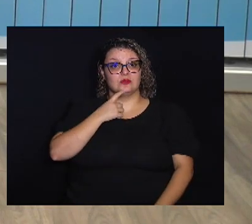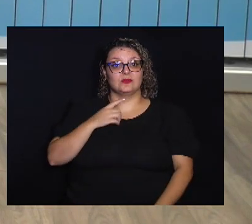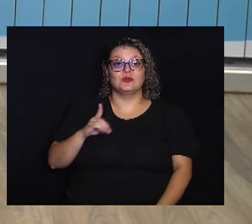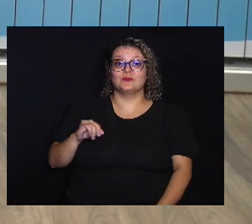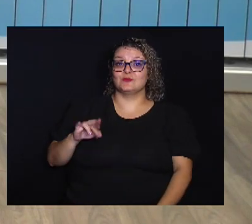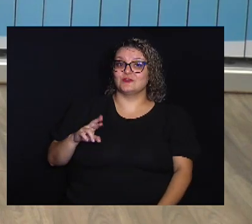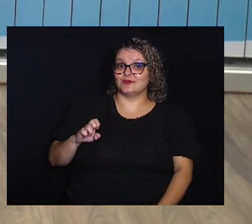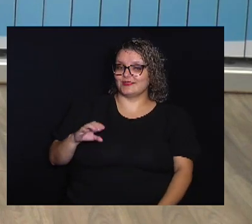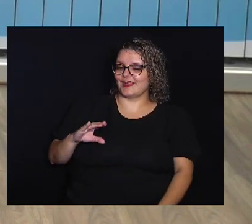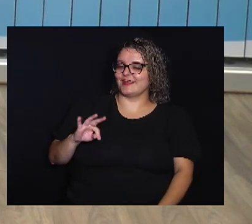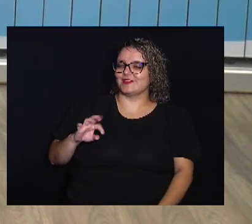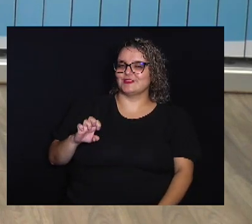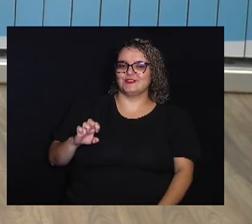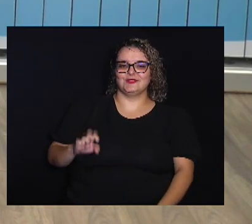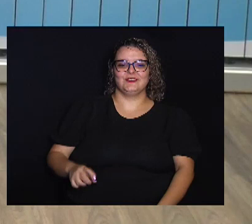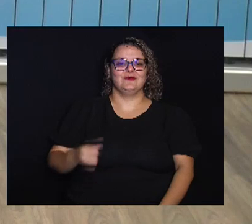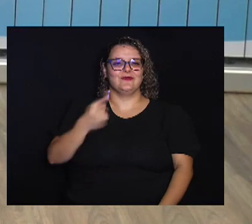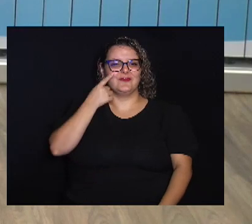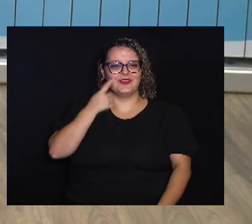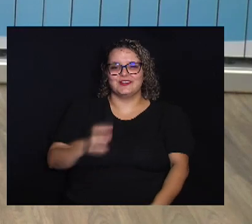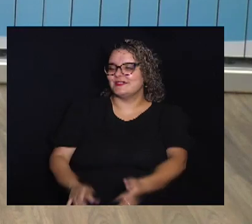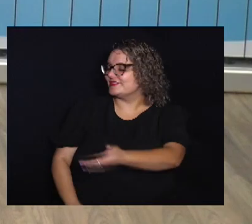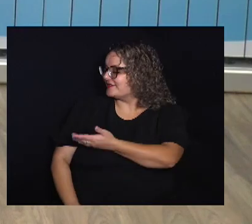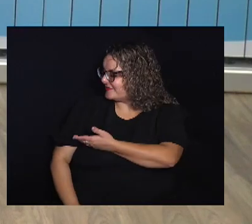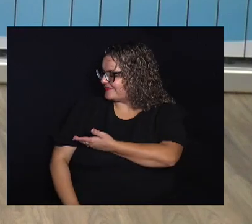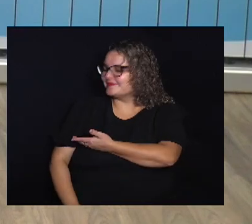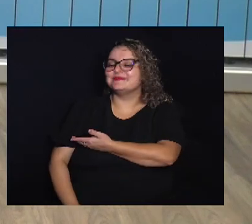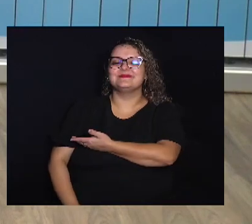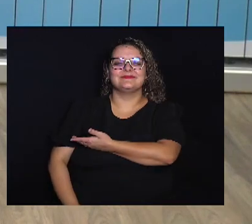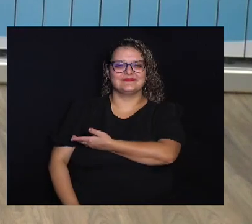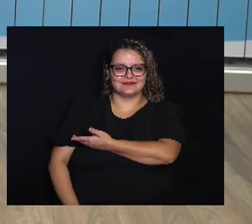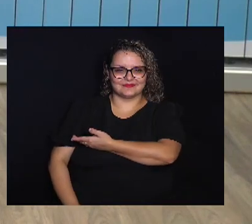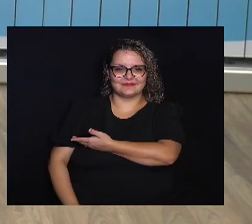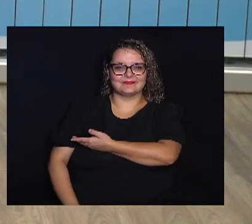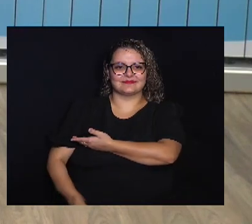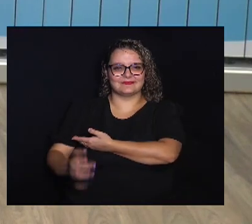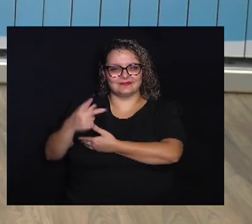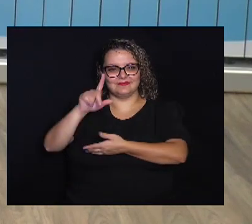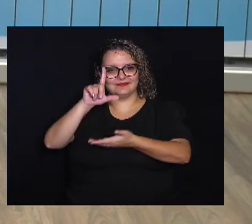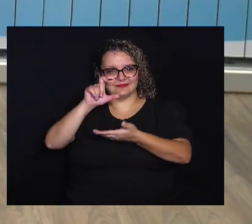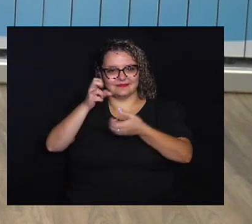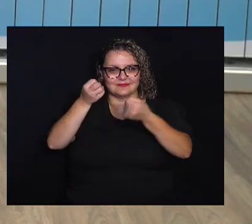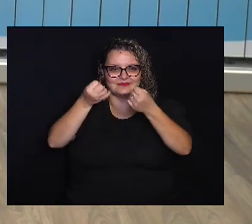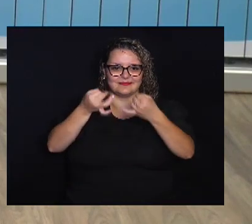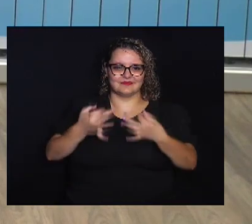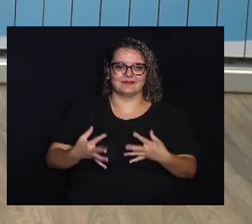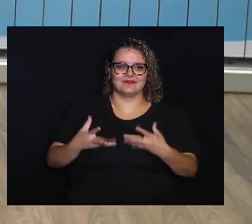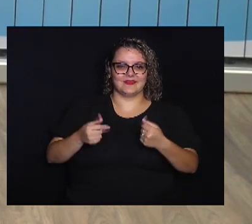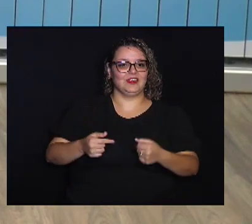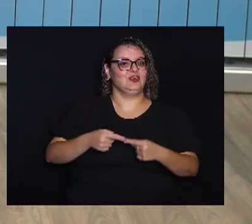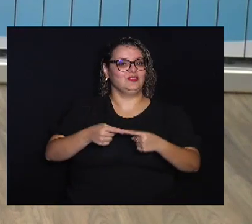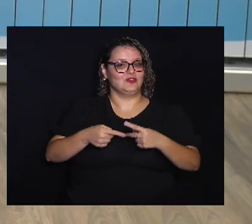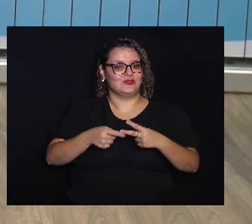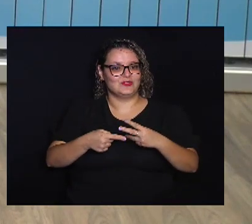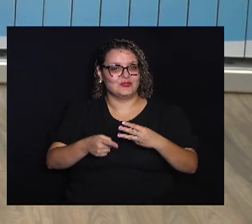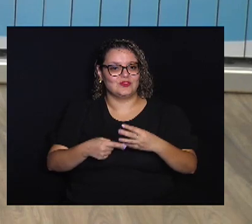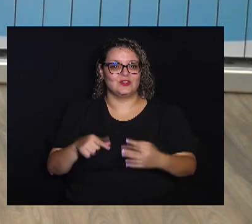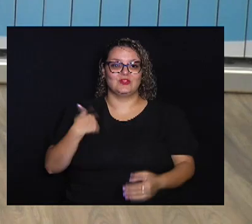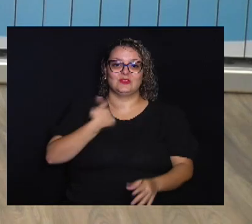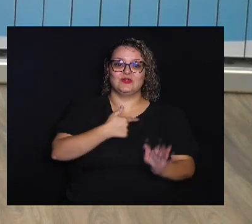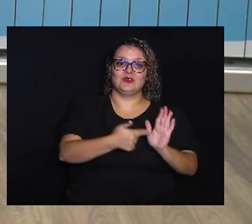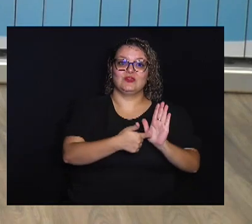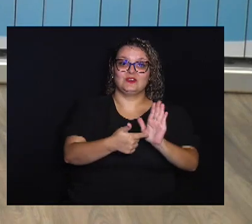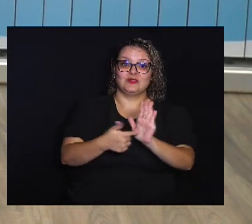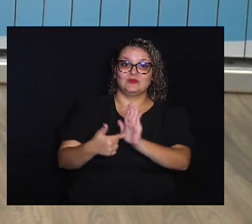para a gente no @TV Câmara Campinas com a sua foto e a explicação. Então, toda semana nós vamos mostrar